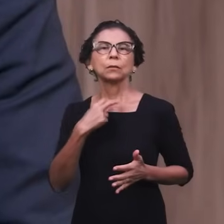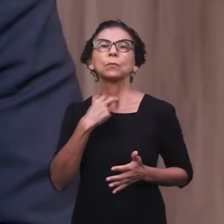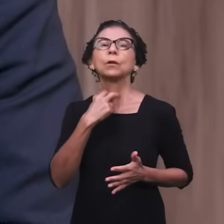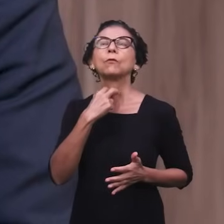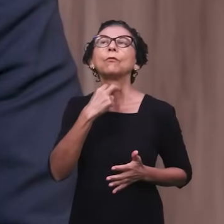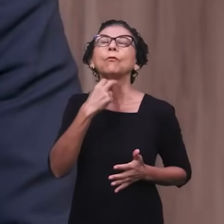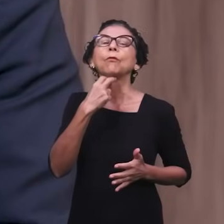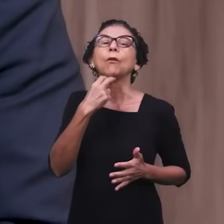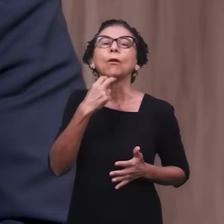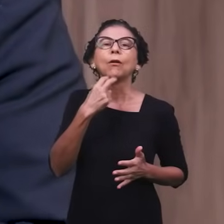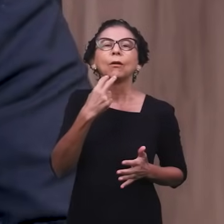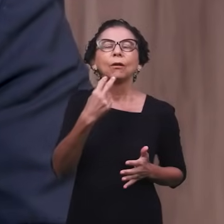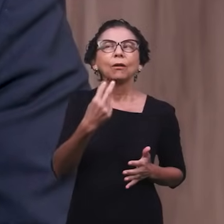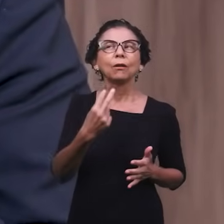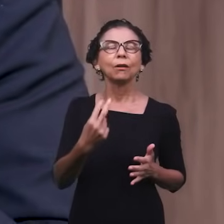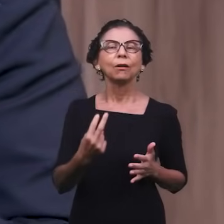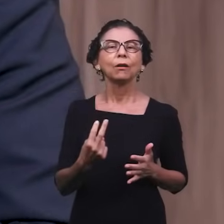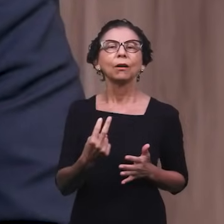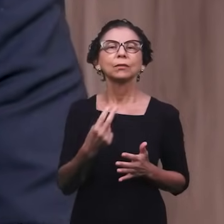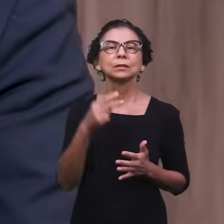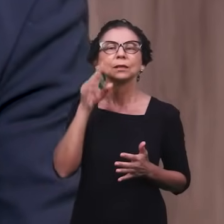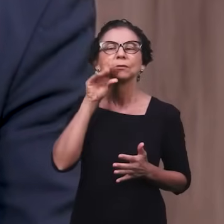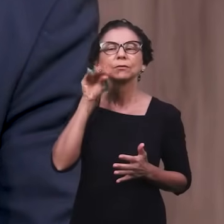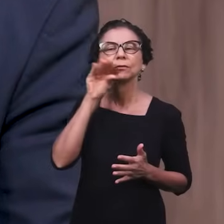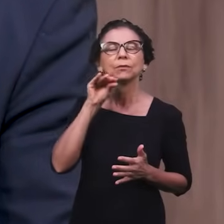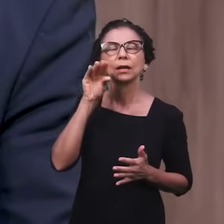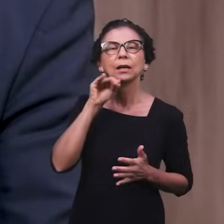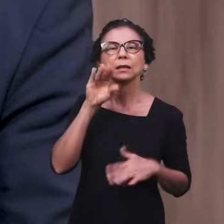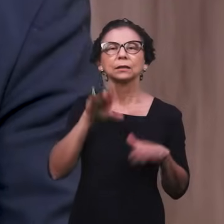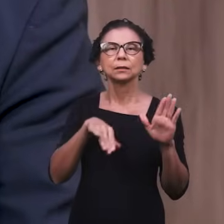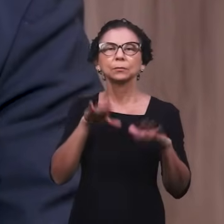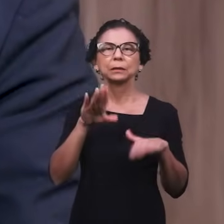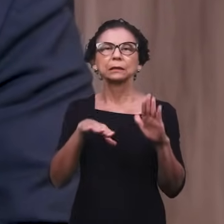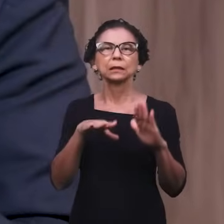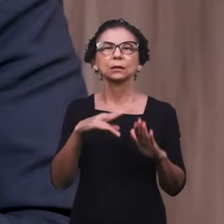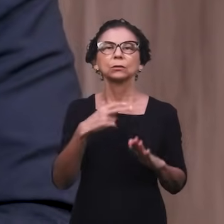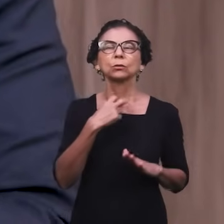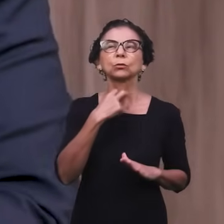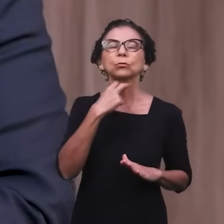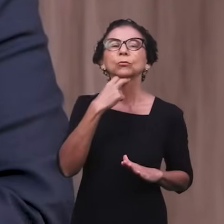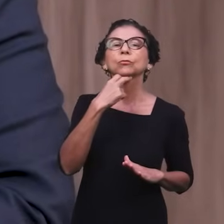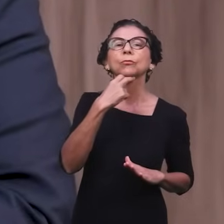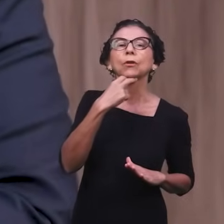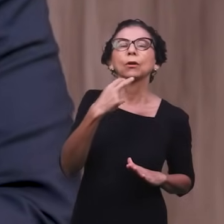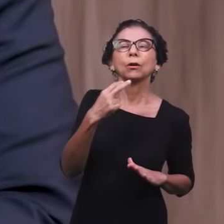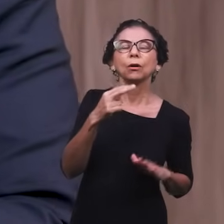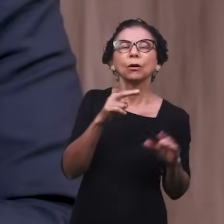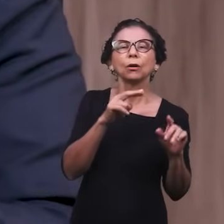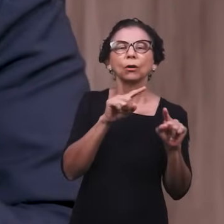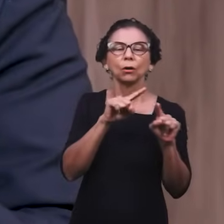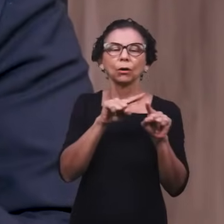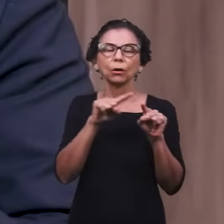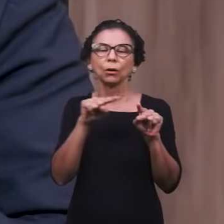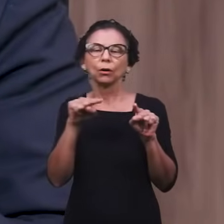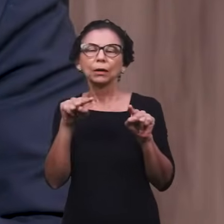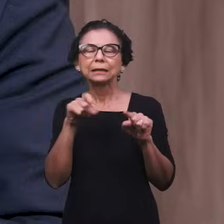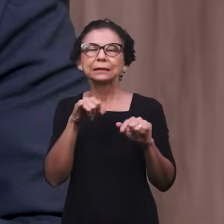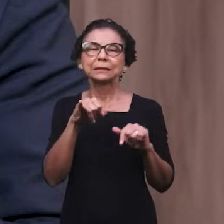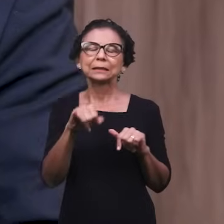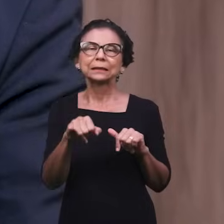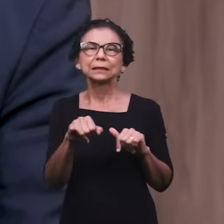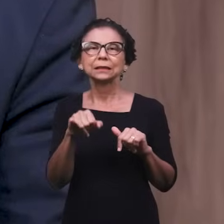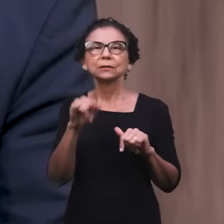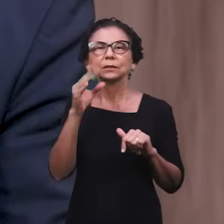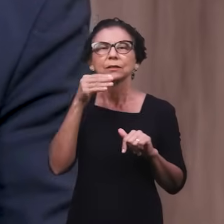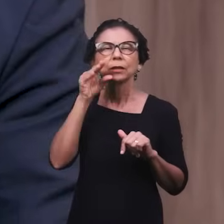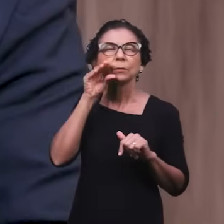voz, né? Você fala alguma coisa, dependendo do tom de voz, dependendo do sentimento que é passado, dependendo se você